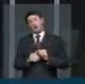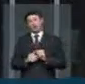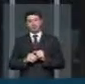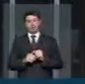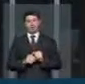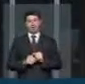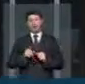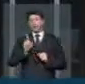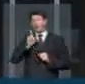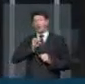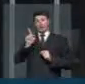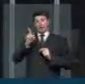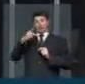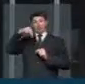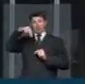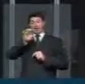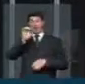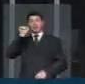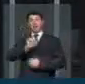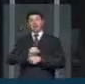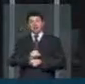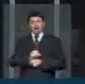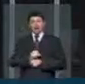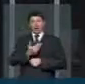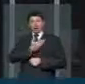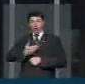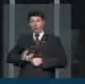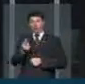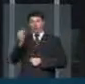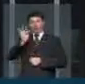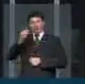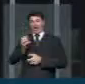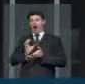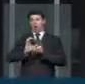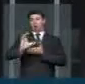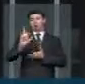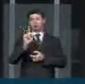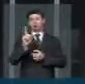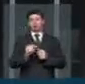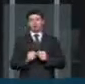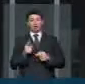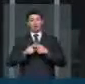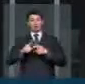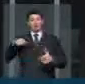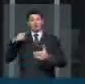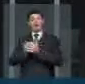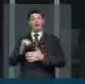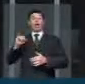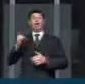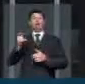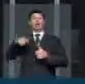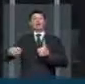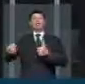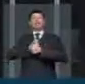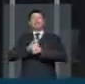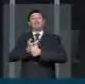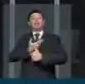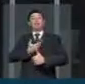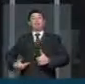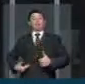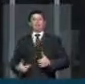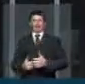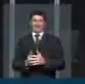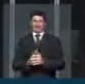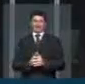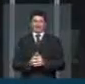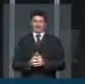parado lá, não sai dinheiro do orçamento da República, porque a maioria é para pagar juros da dívida pública,